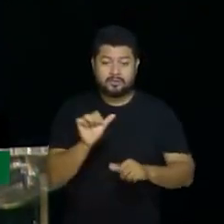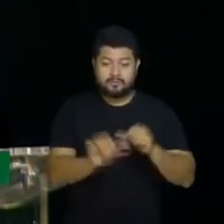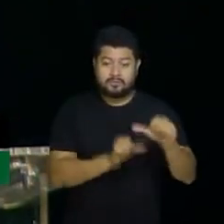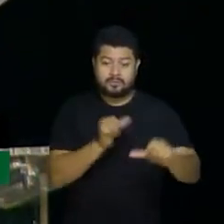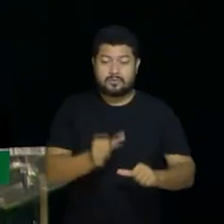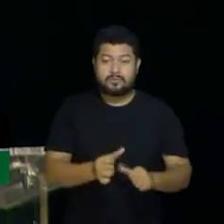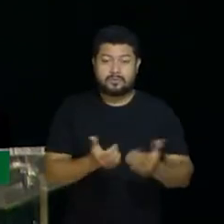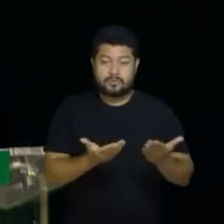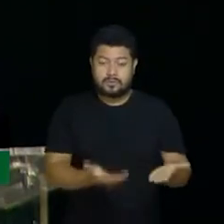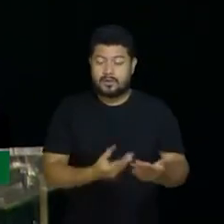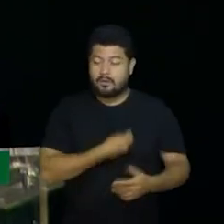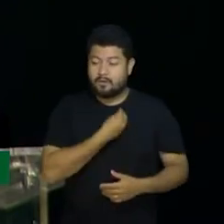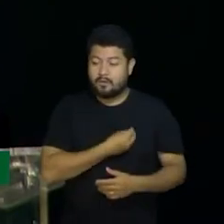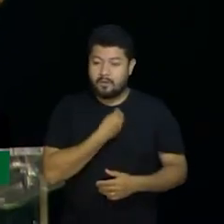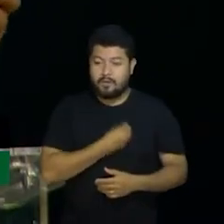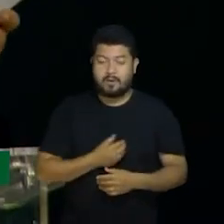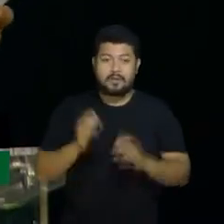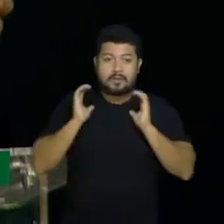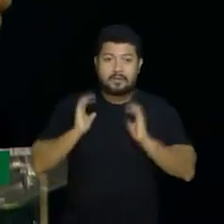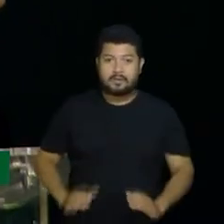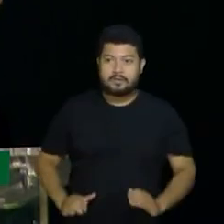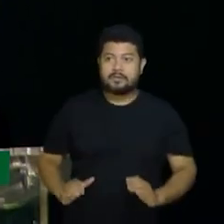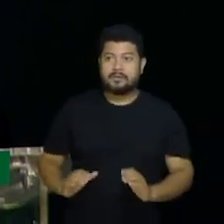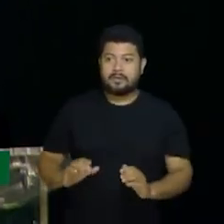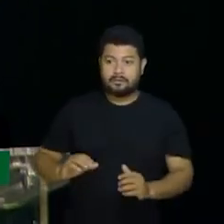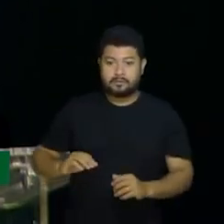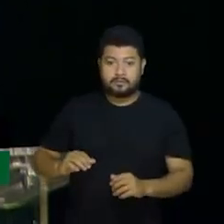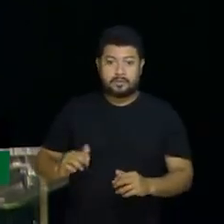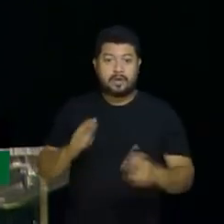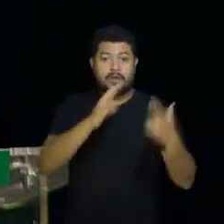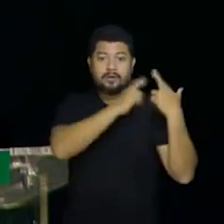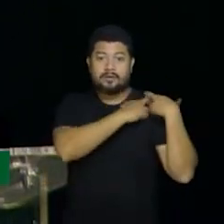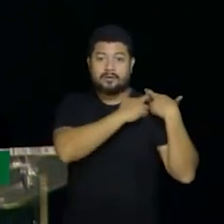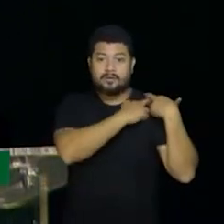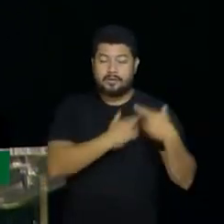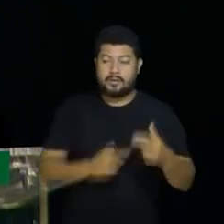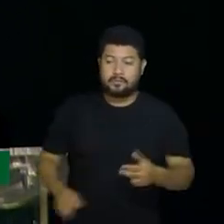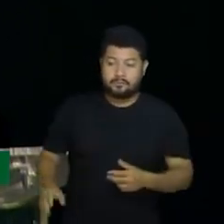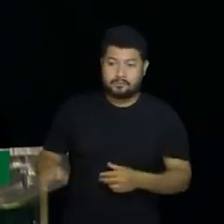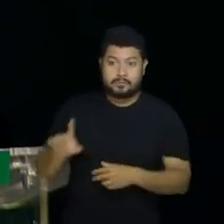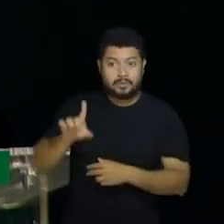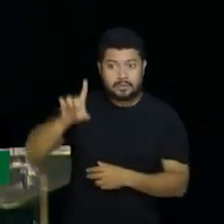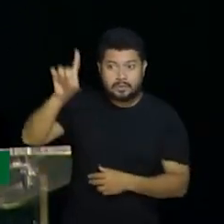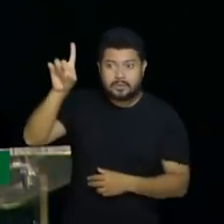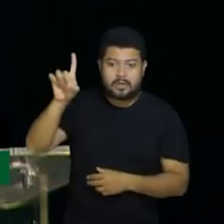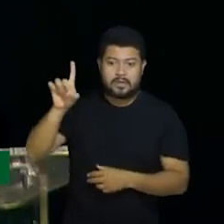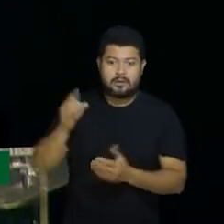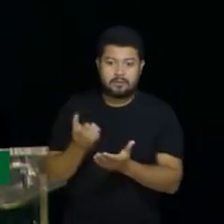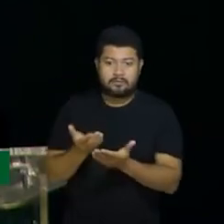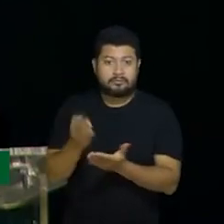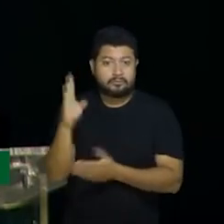deveres para com Deus, para com a pátria e para com o próximo. através do